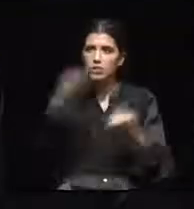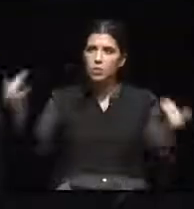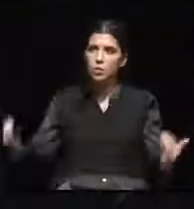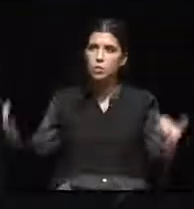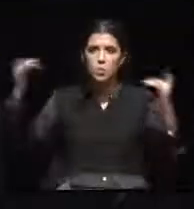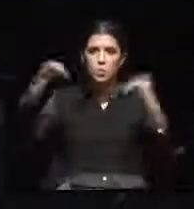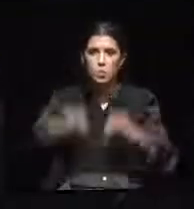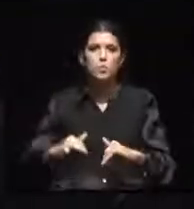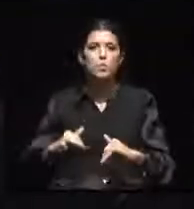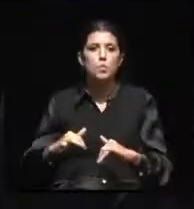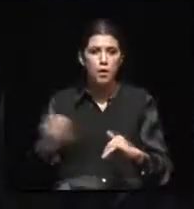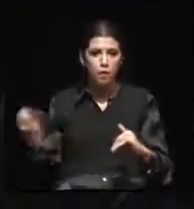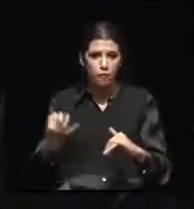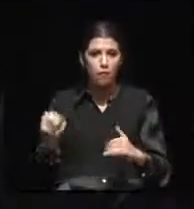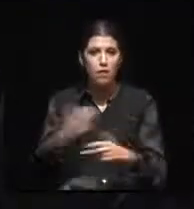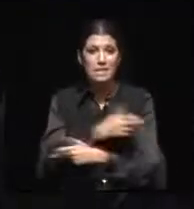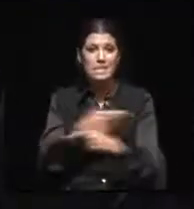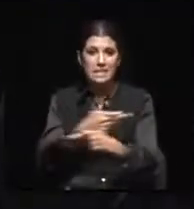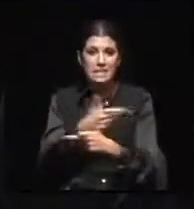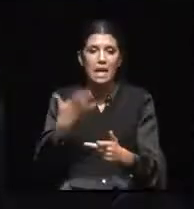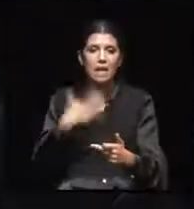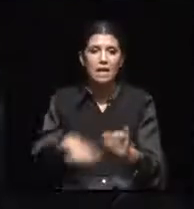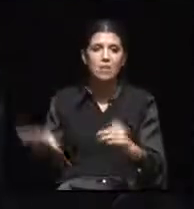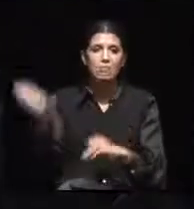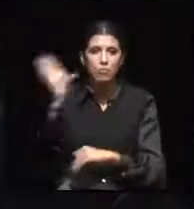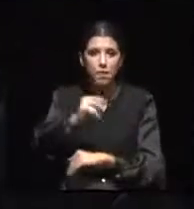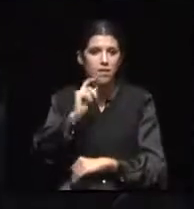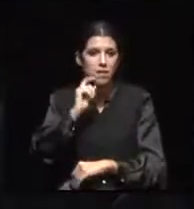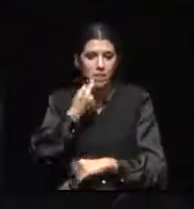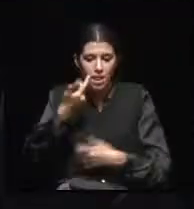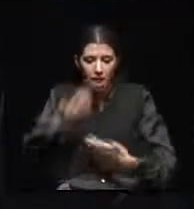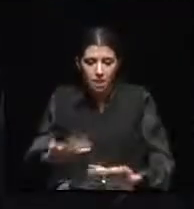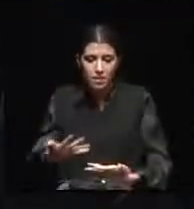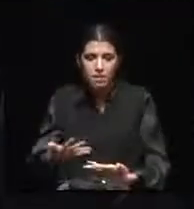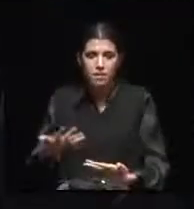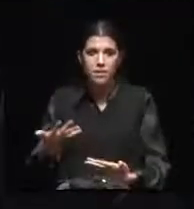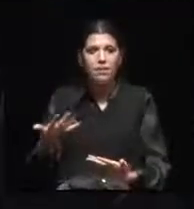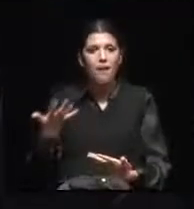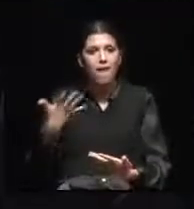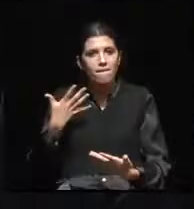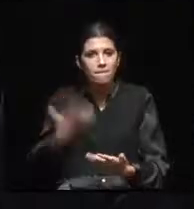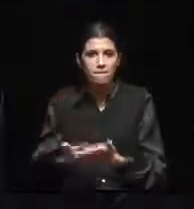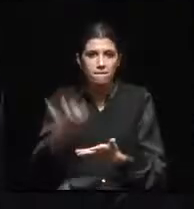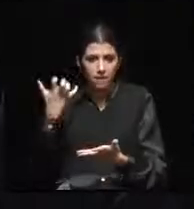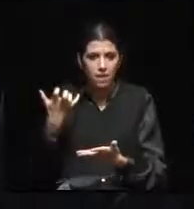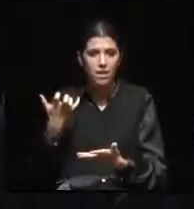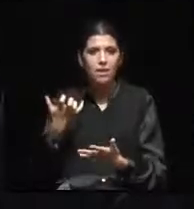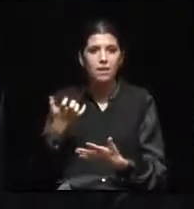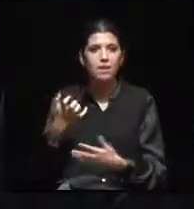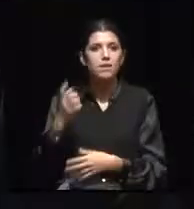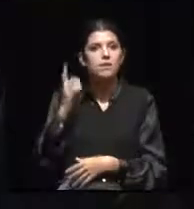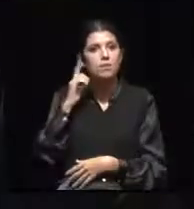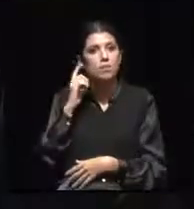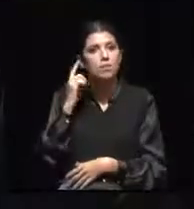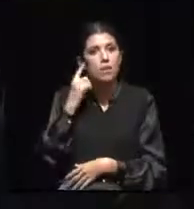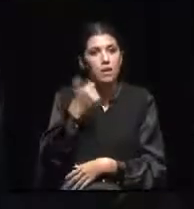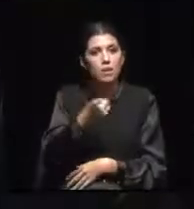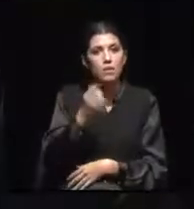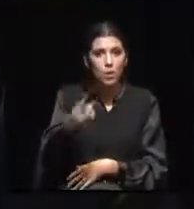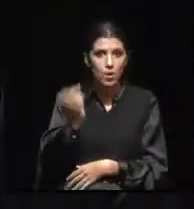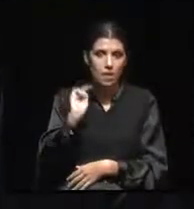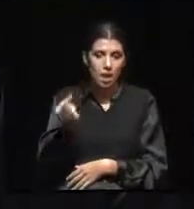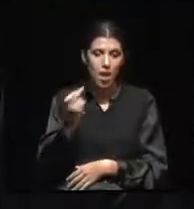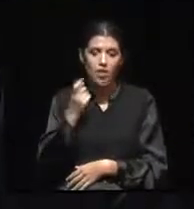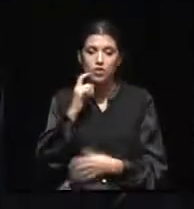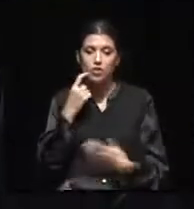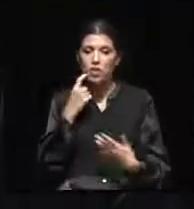ensino superior, com o mote "Queremos mais Abril aqui", pretendendo assinalar no seu 50º aniversário da